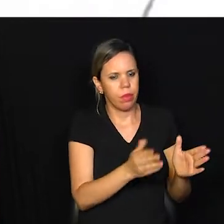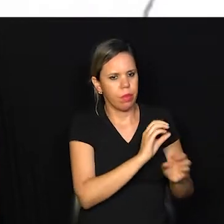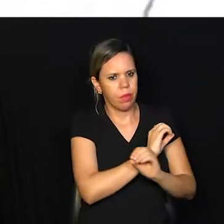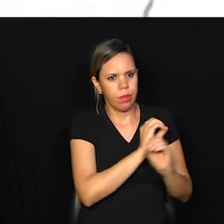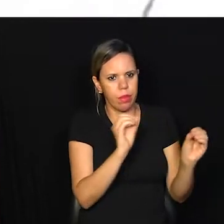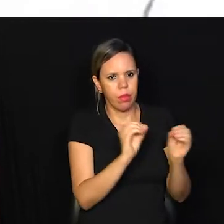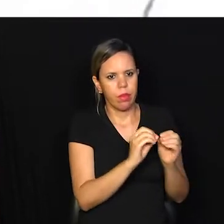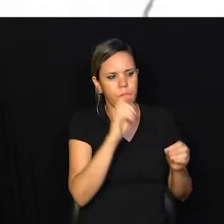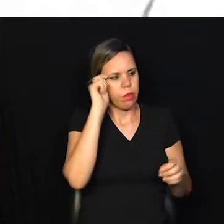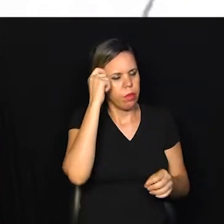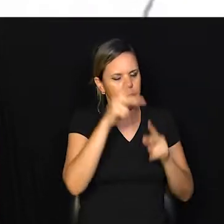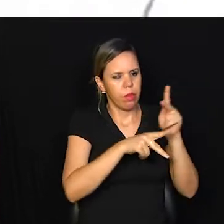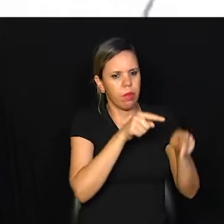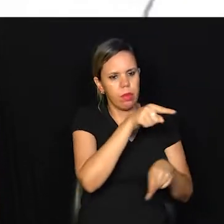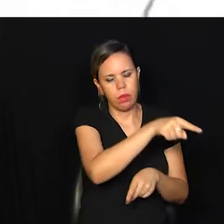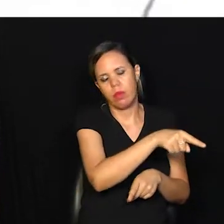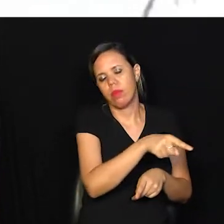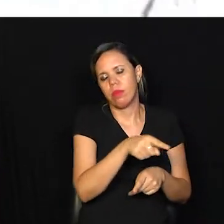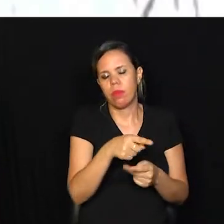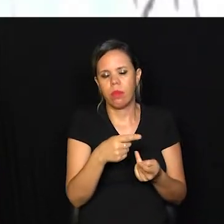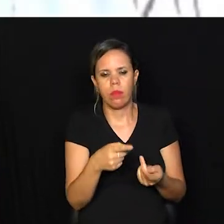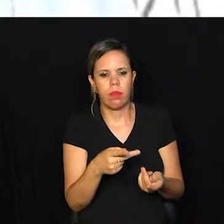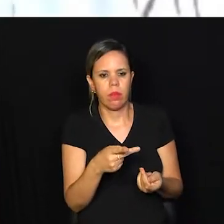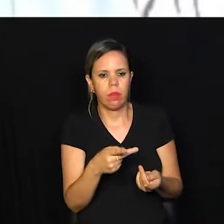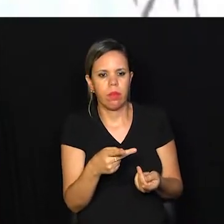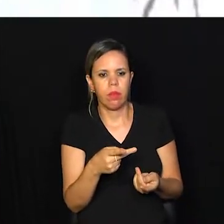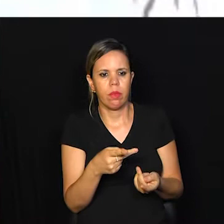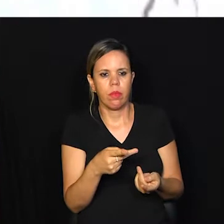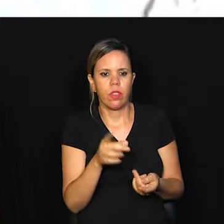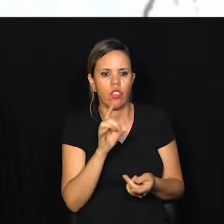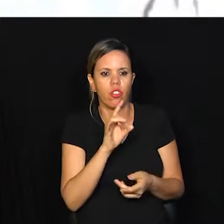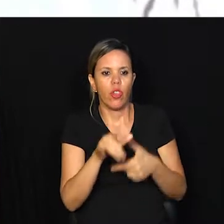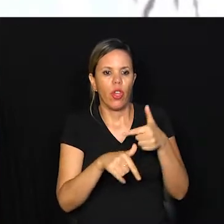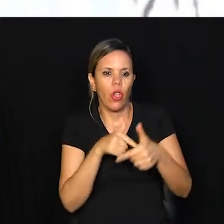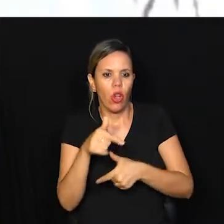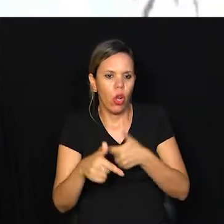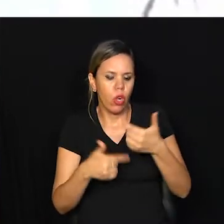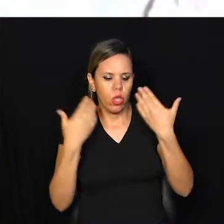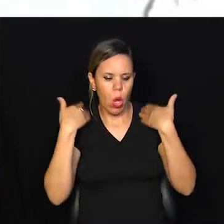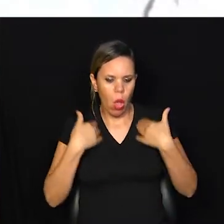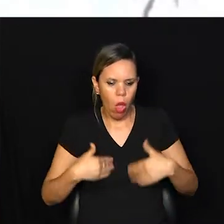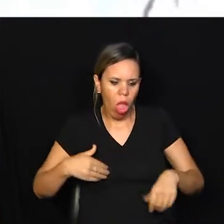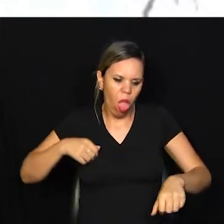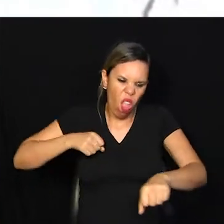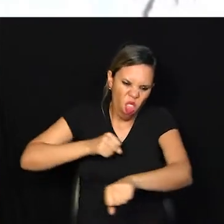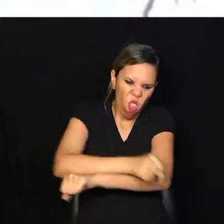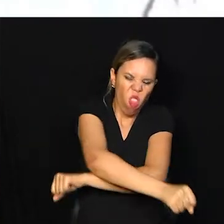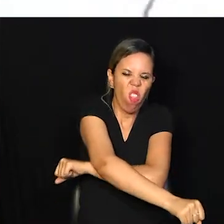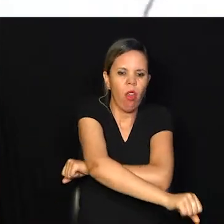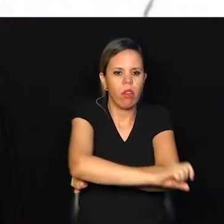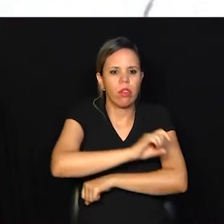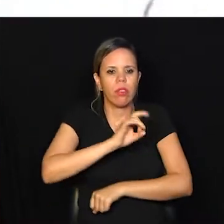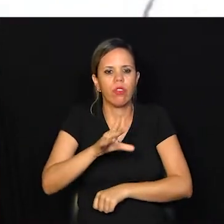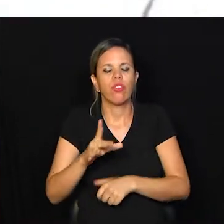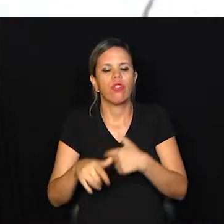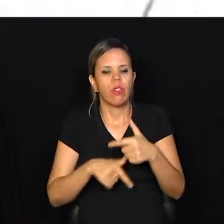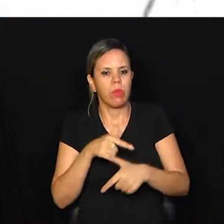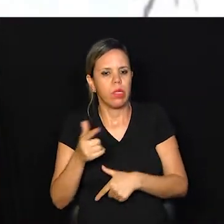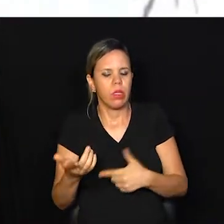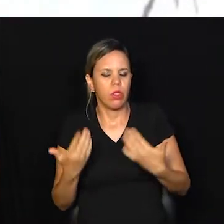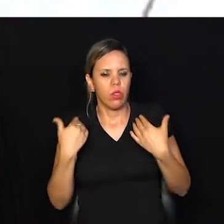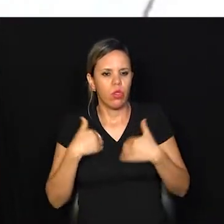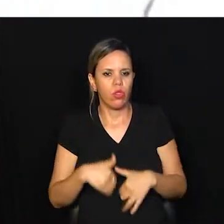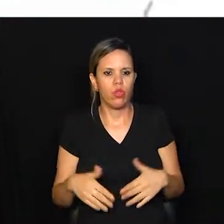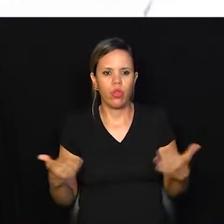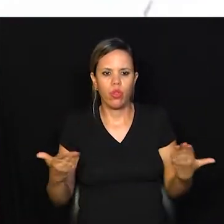Ao negro foi dado a condição de servir de trabalho corporal. Então, o negro era bom para o trabalho corporal